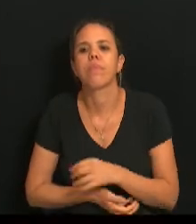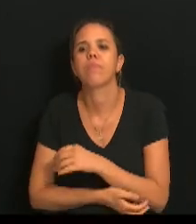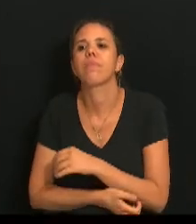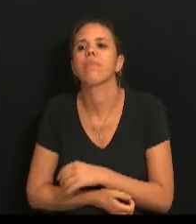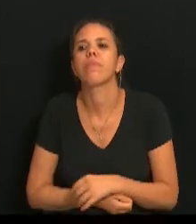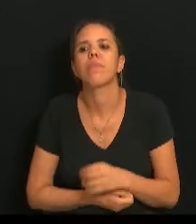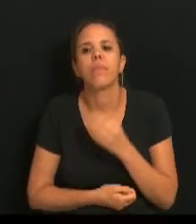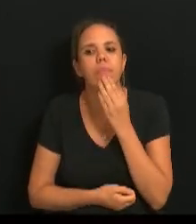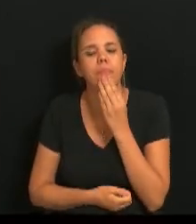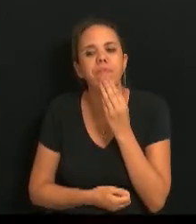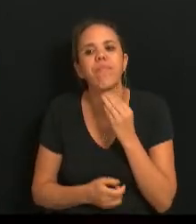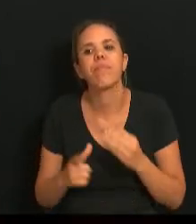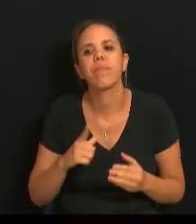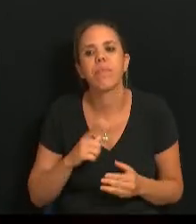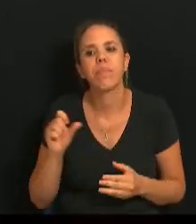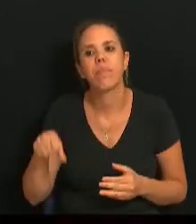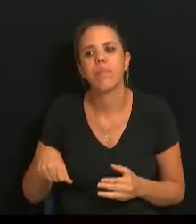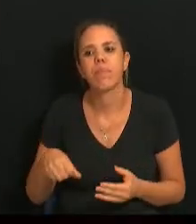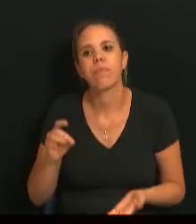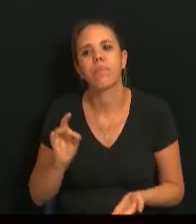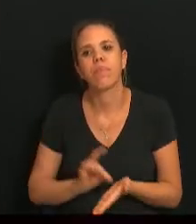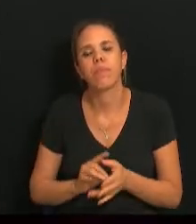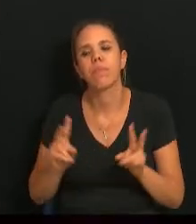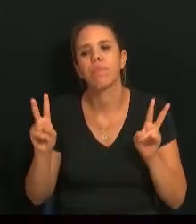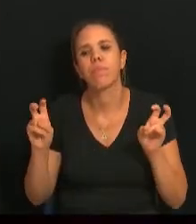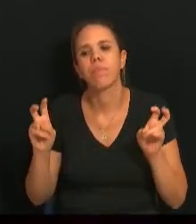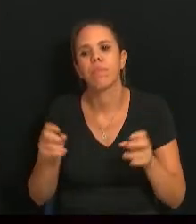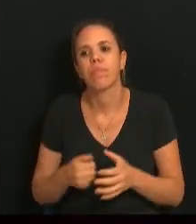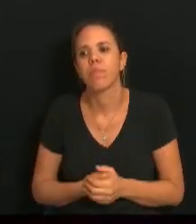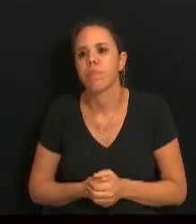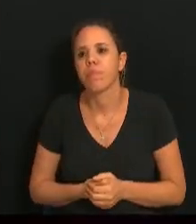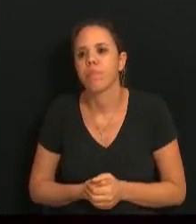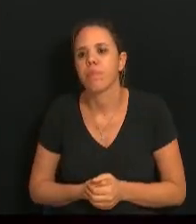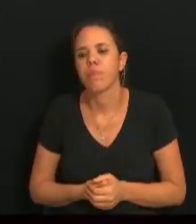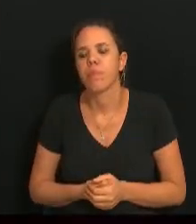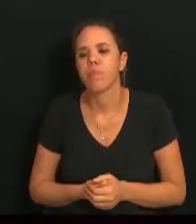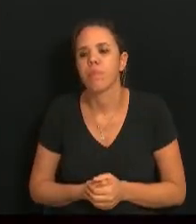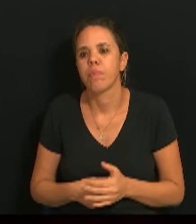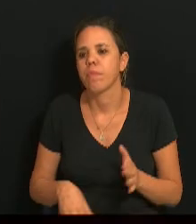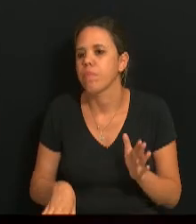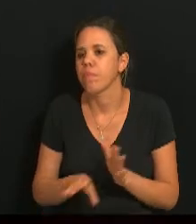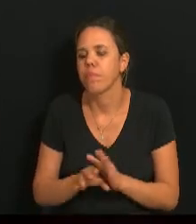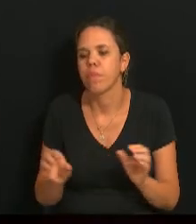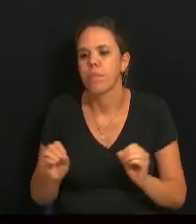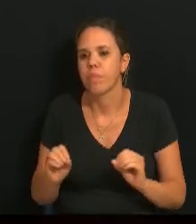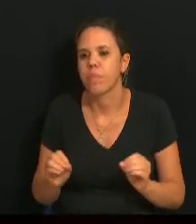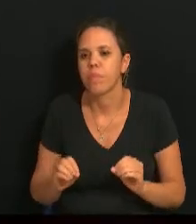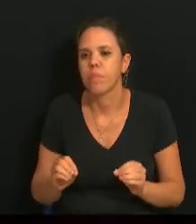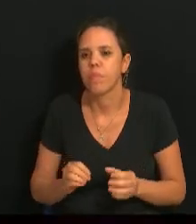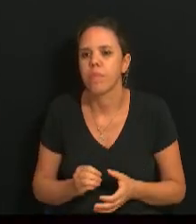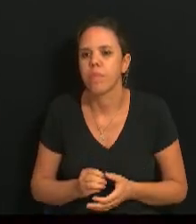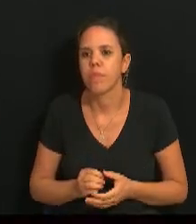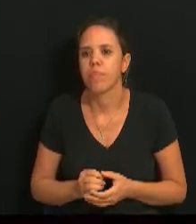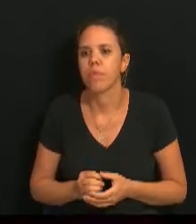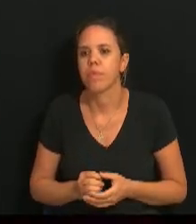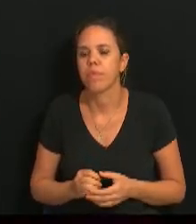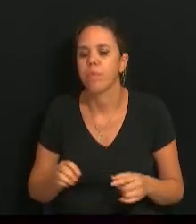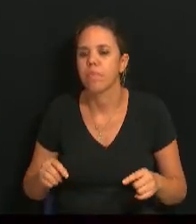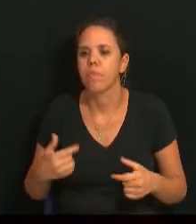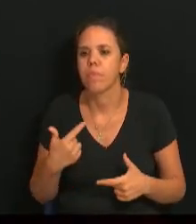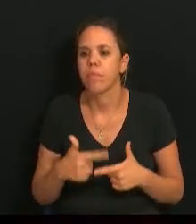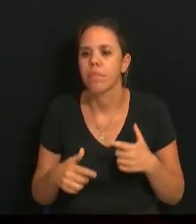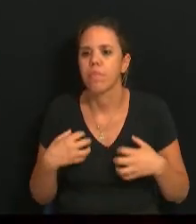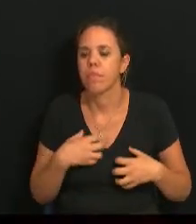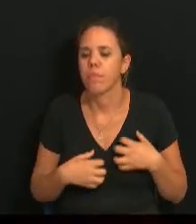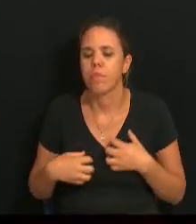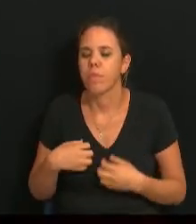E eu não sei, em termos concretos, Guida, não me vem aqui, porque tem um desalento em relação a esse